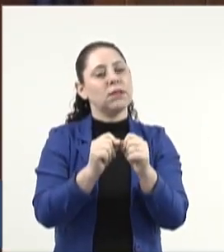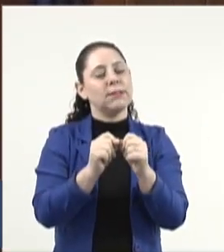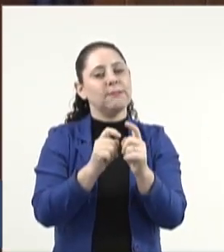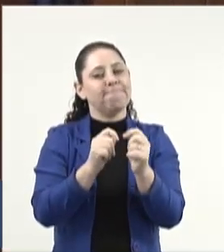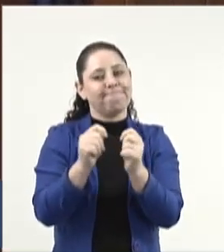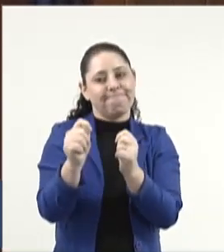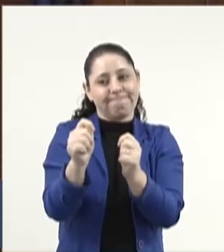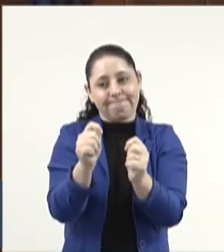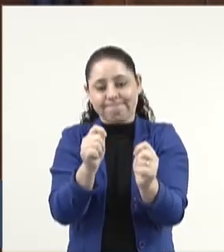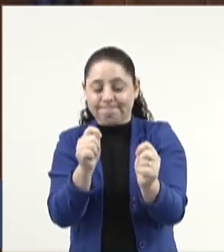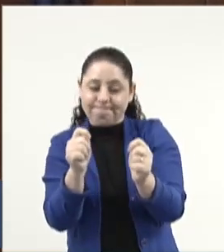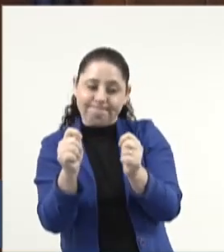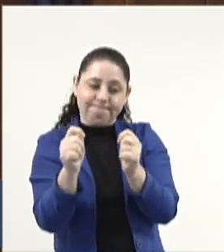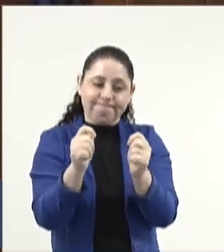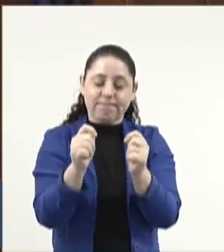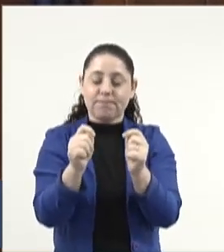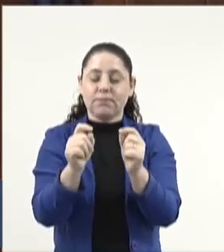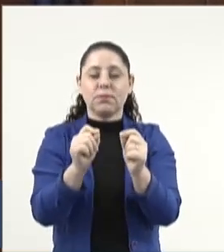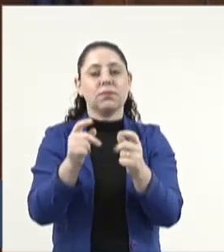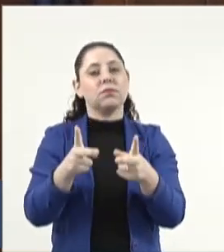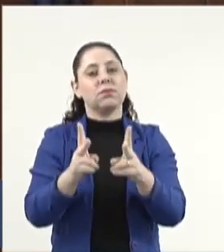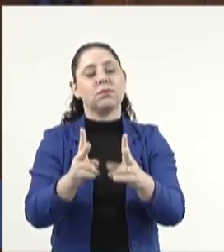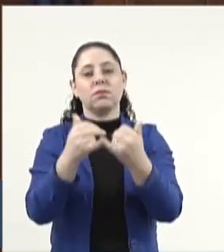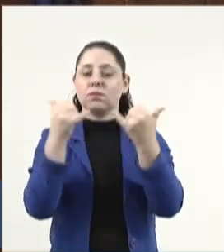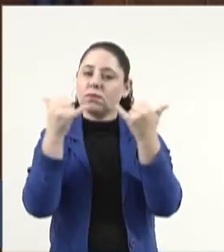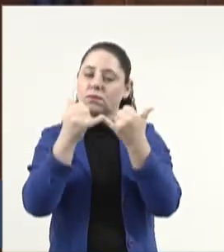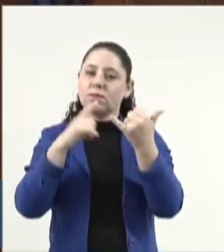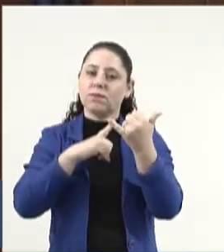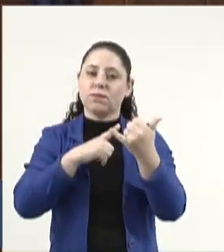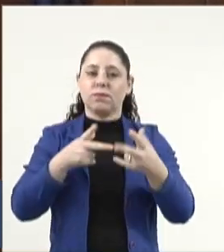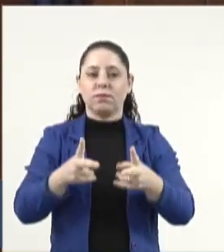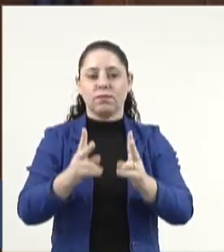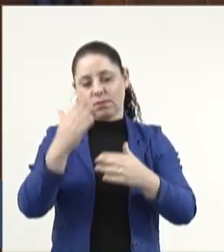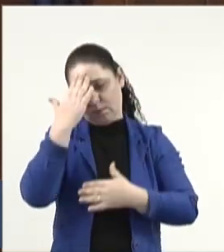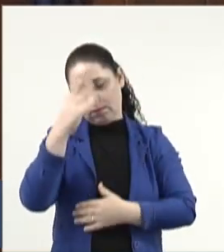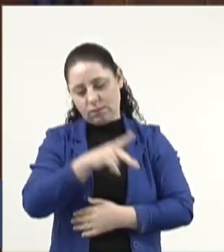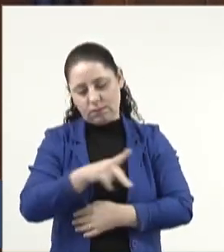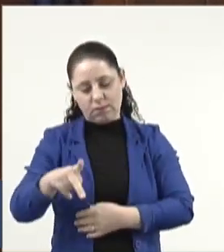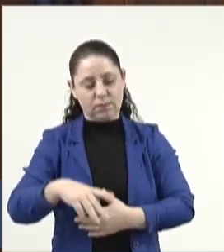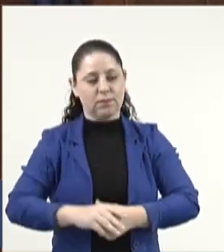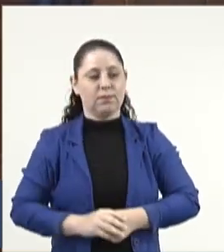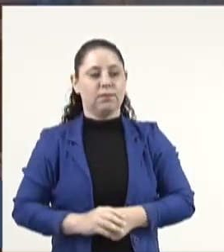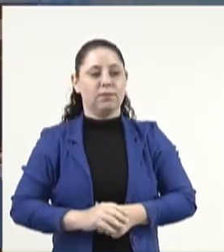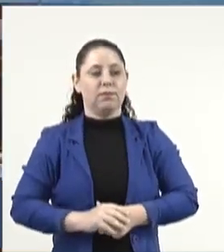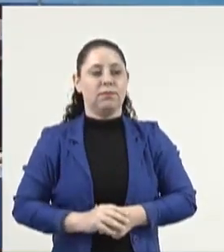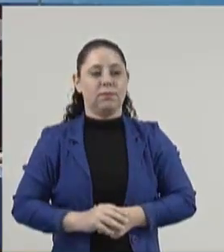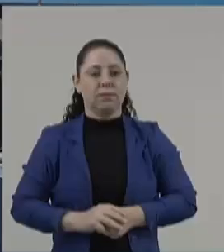malabarismo para poder manter o fornecimento da energia. Muito obrigado, senhor presidente.